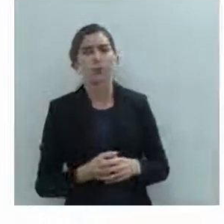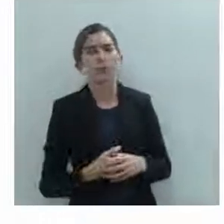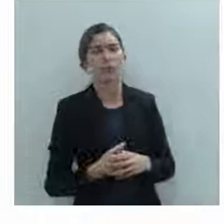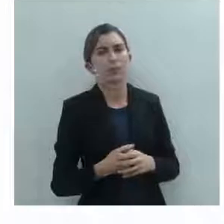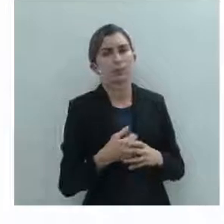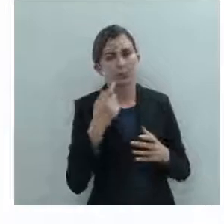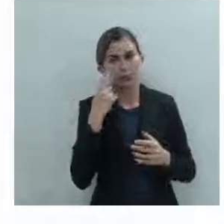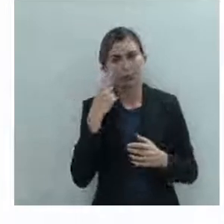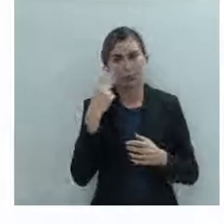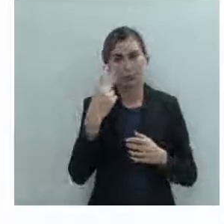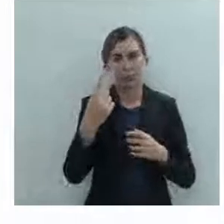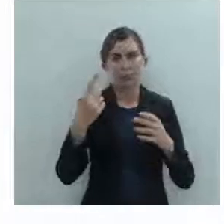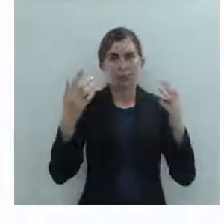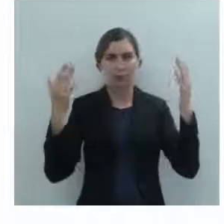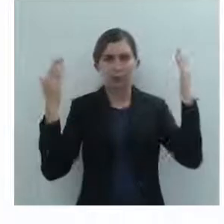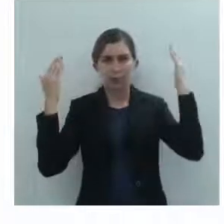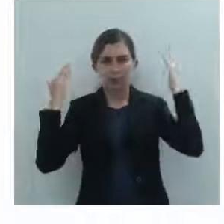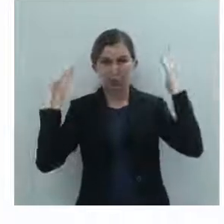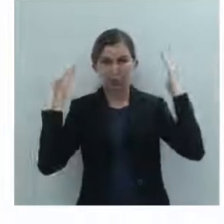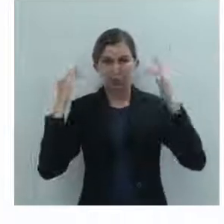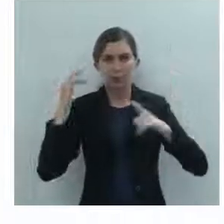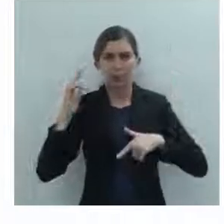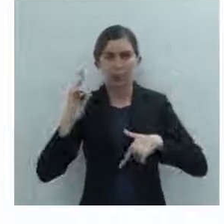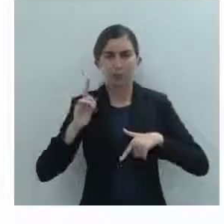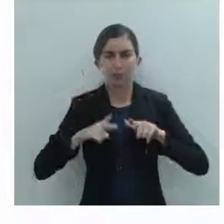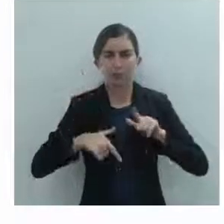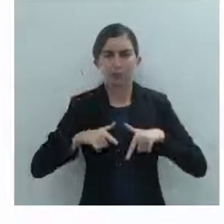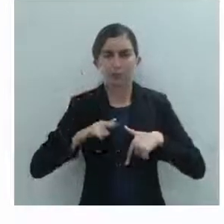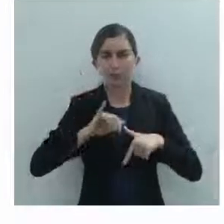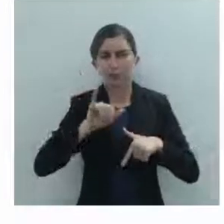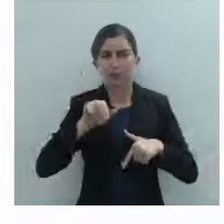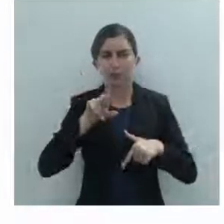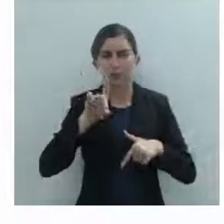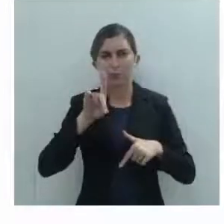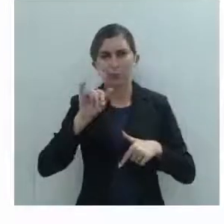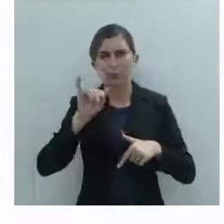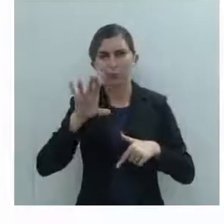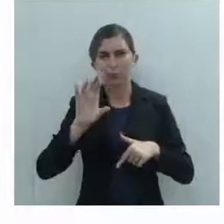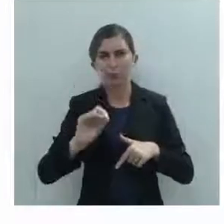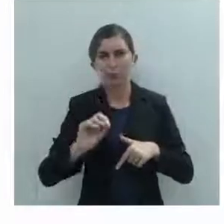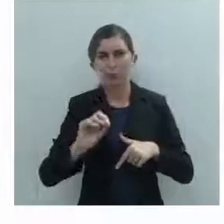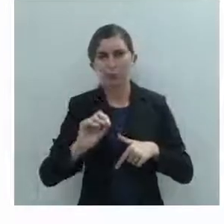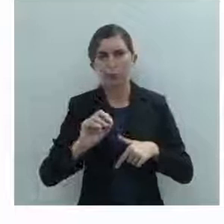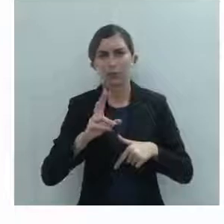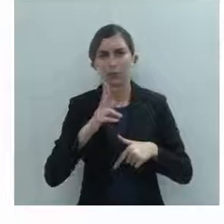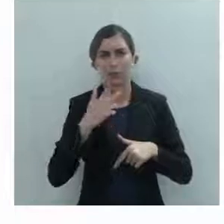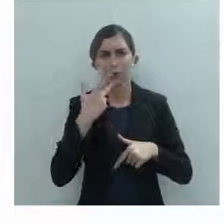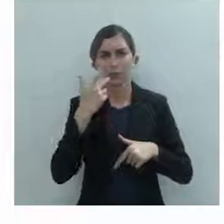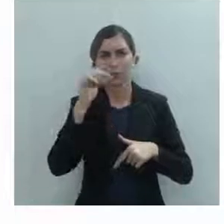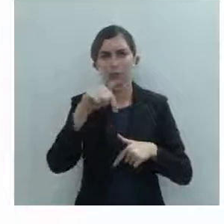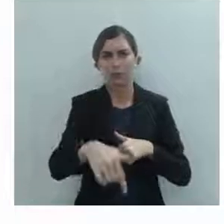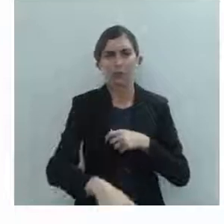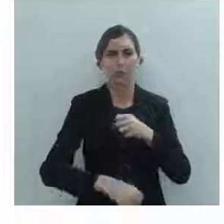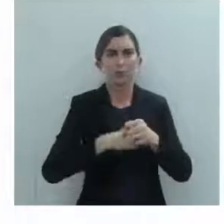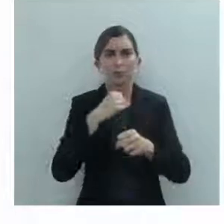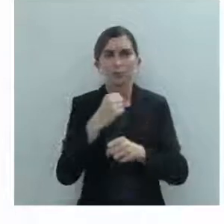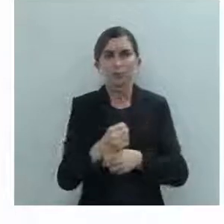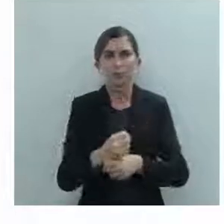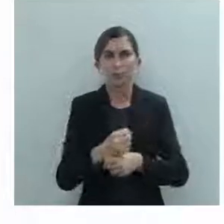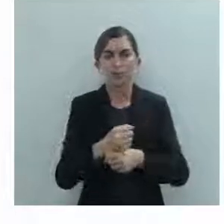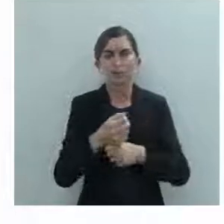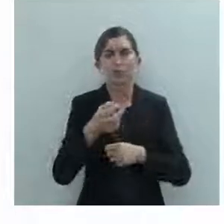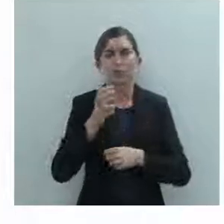o calendário judaico ou calendário hebraico disse este ano segundo